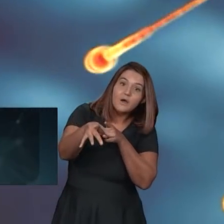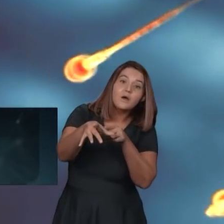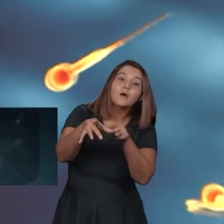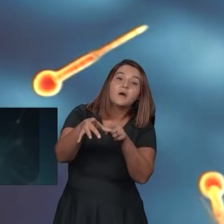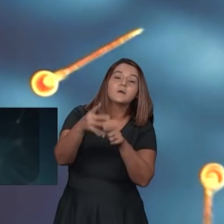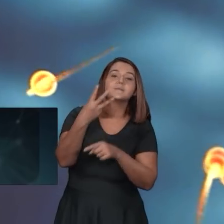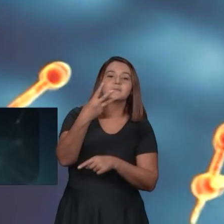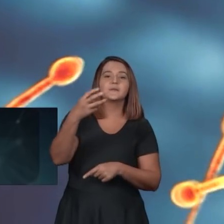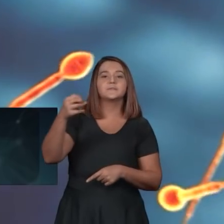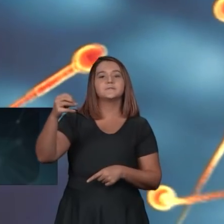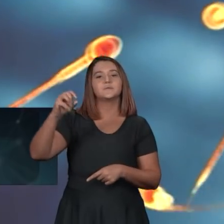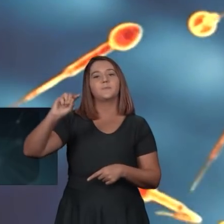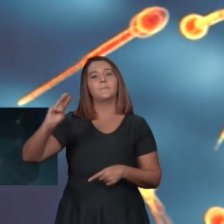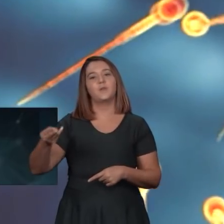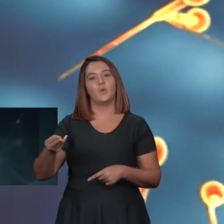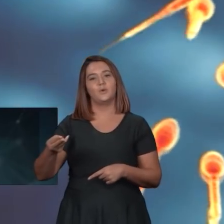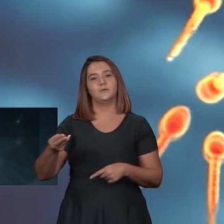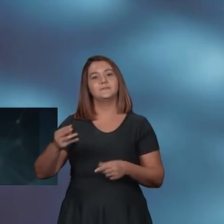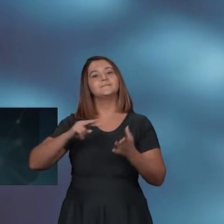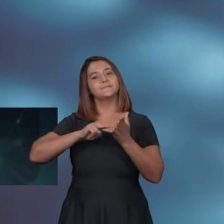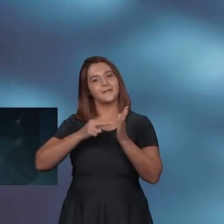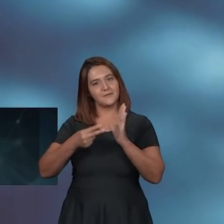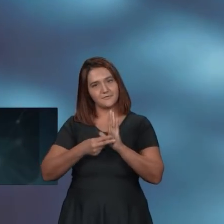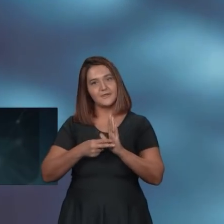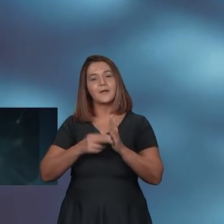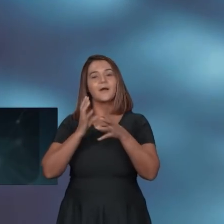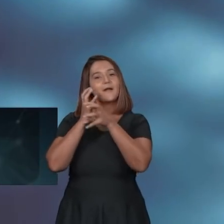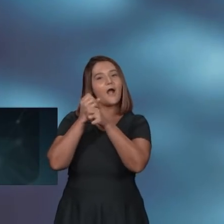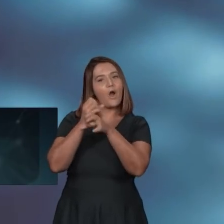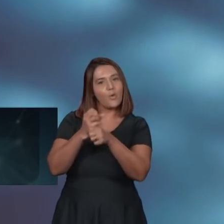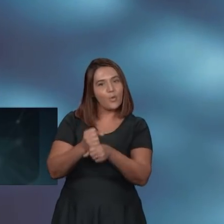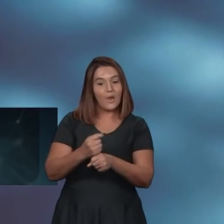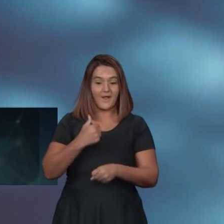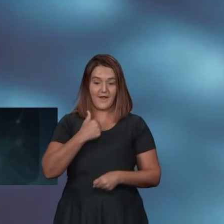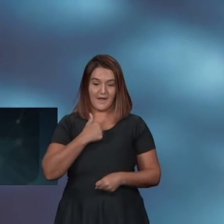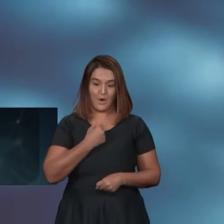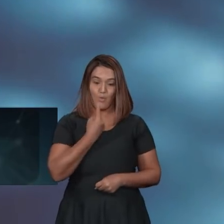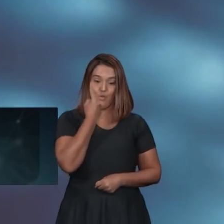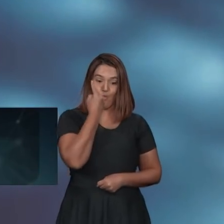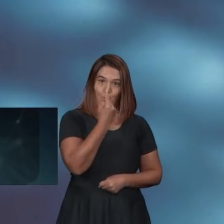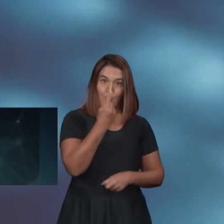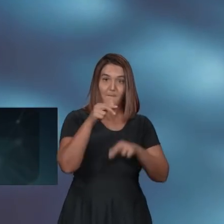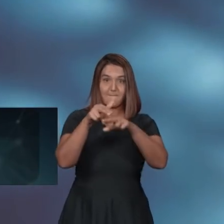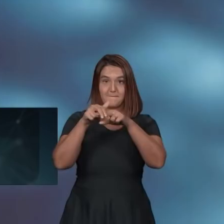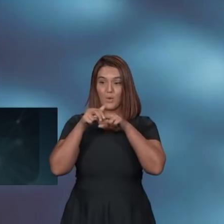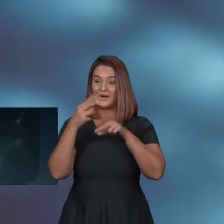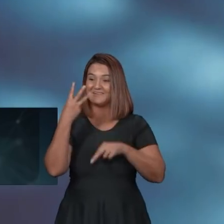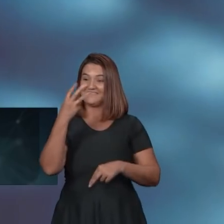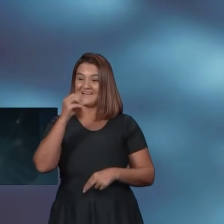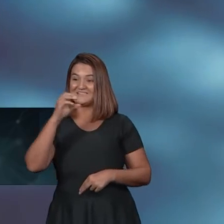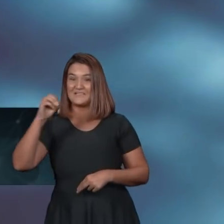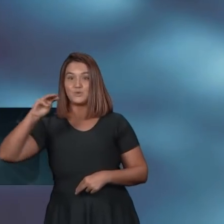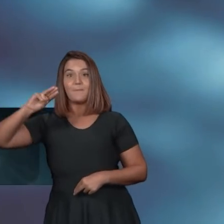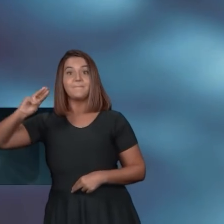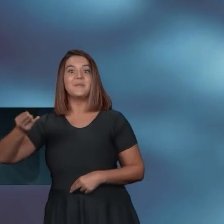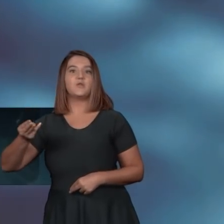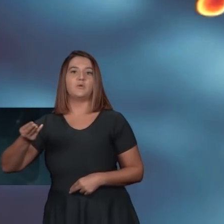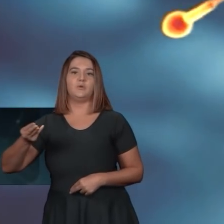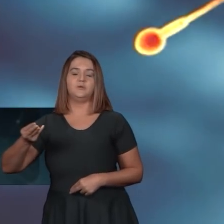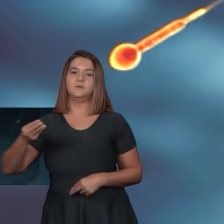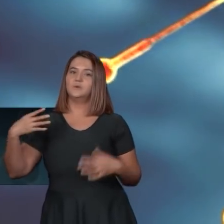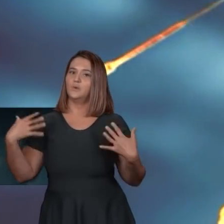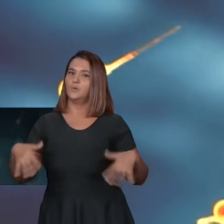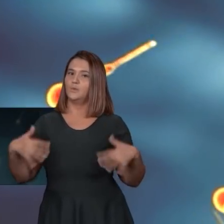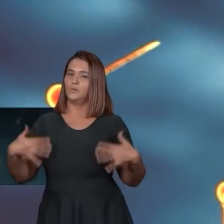uma corrida de 1 em 300 milhões. Você entraria no vestibular da FUVEST, que teria apenas uma vaga para a faculdade,